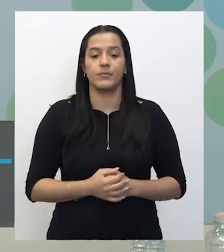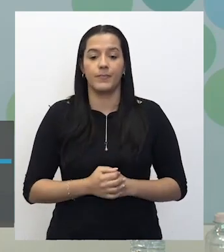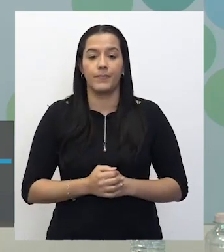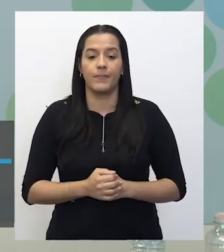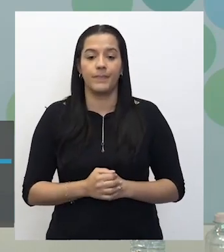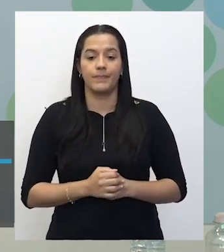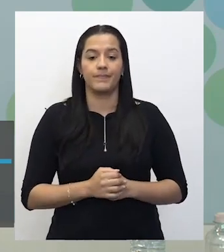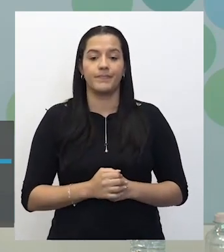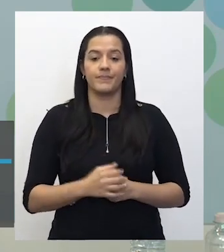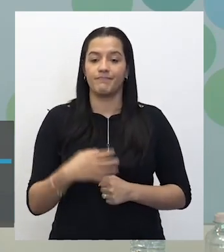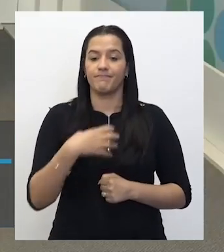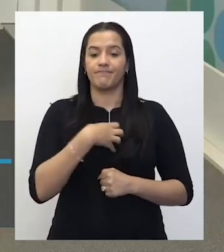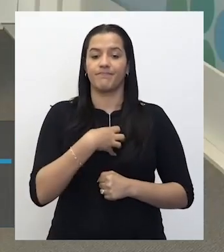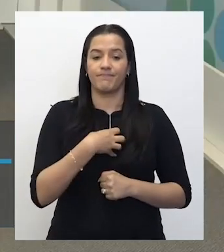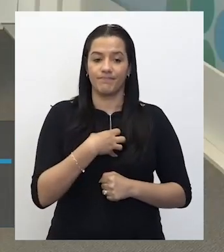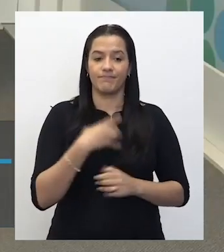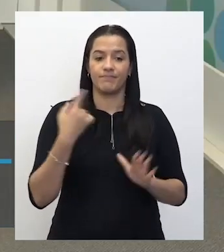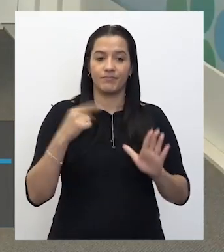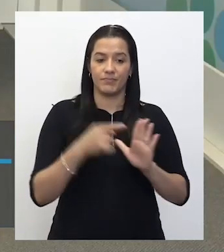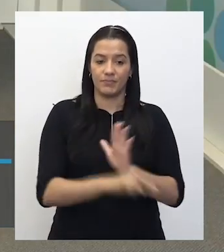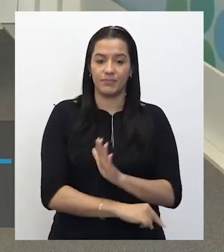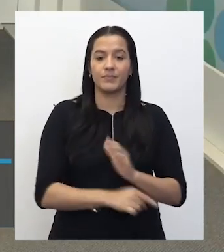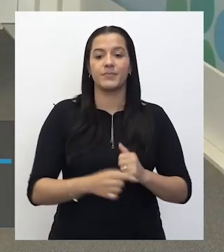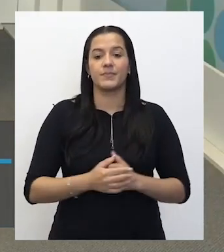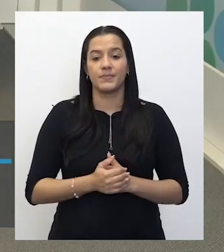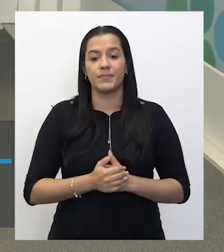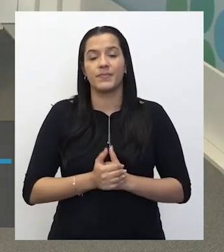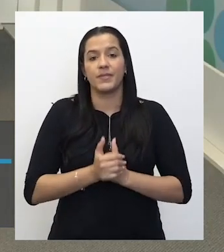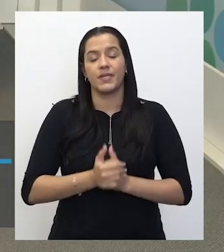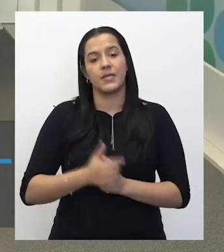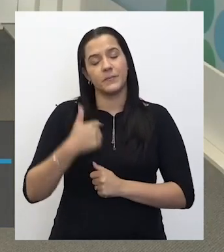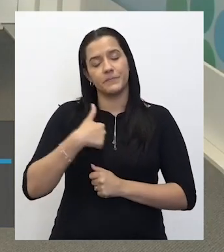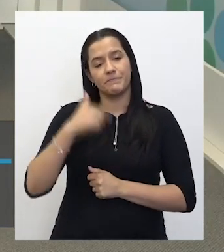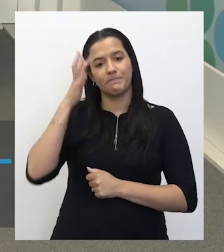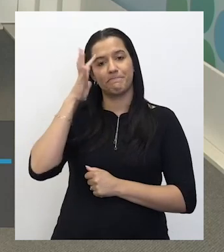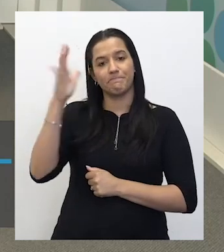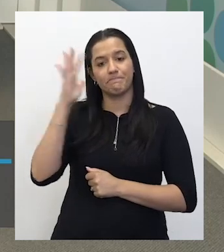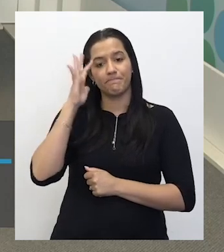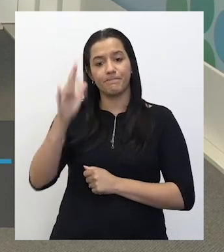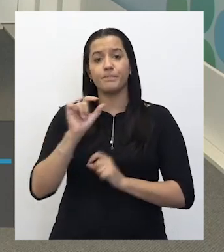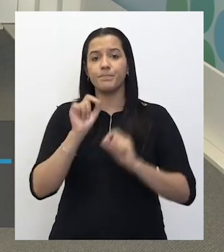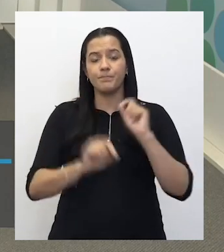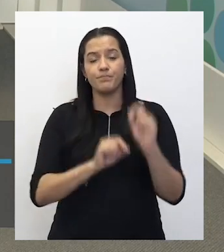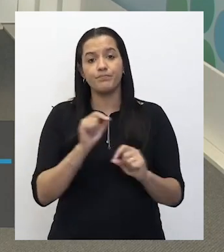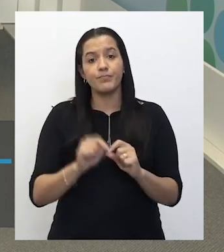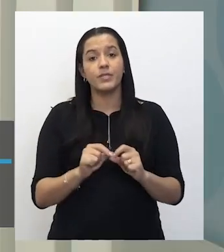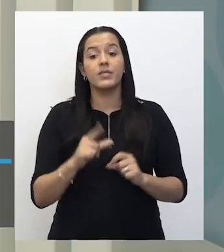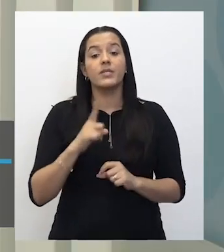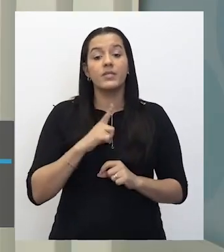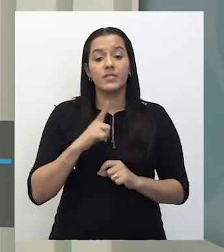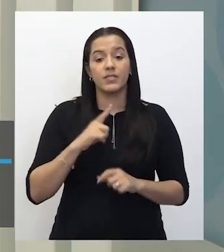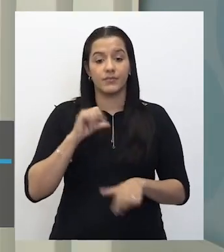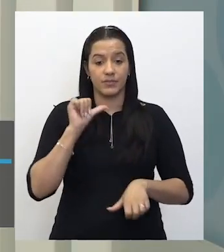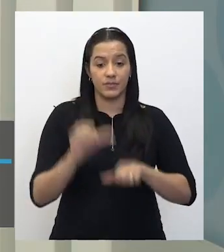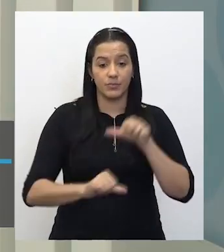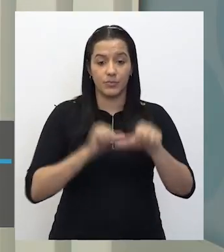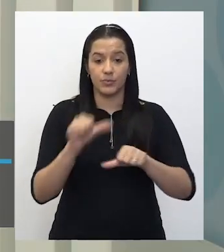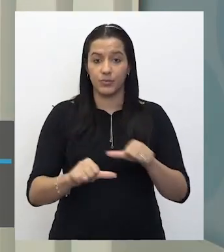bem tocante, bem profundo, também, né? bem profundo. E eu estava pensando aqui, se teve algo que mudou em